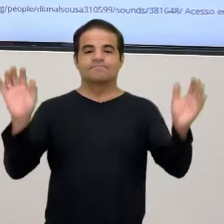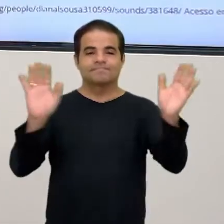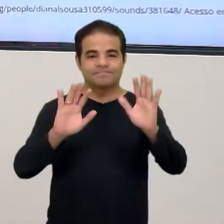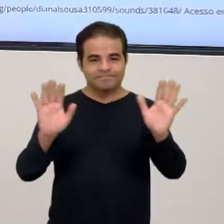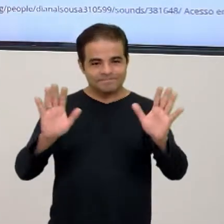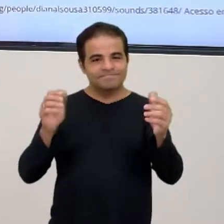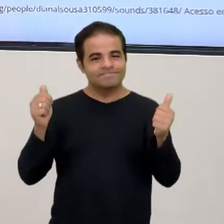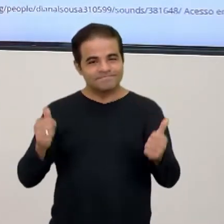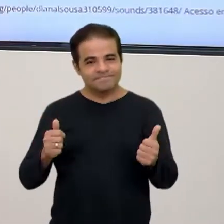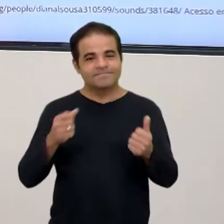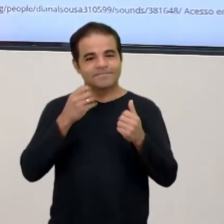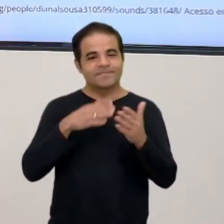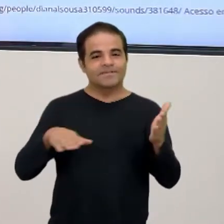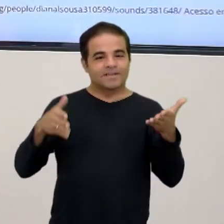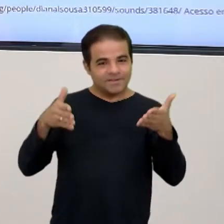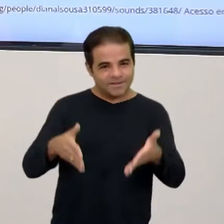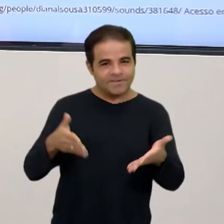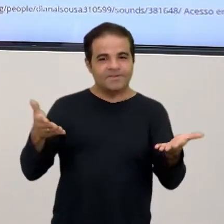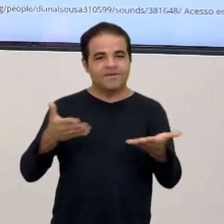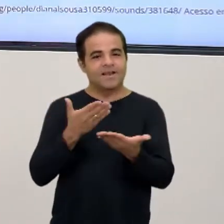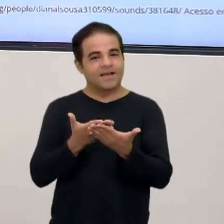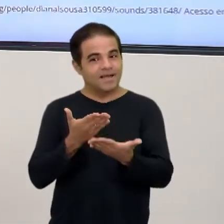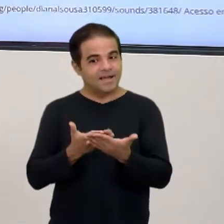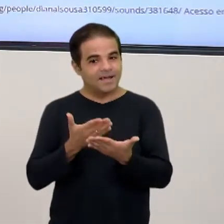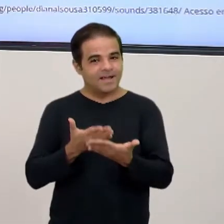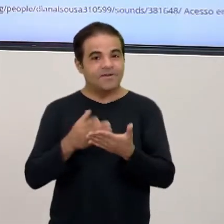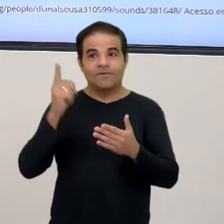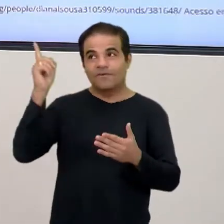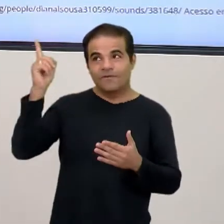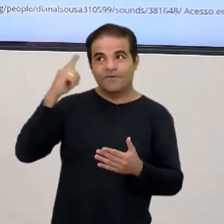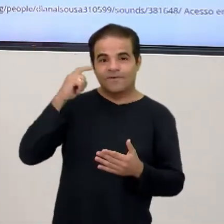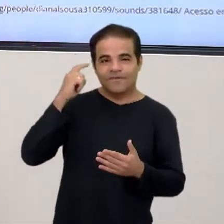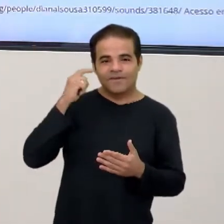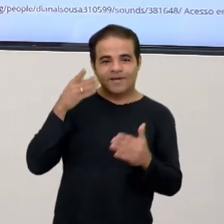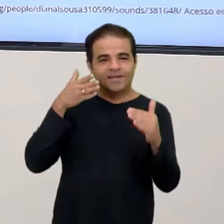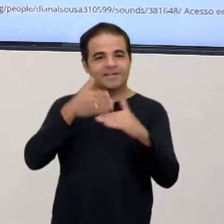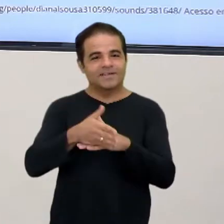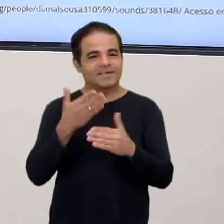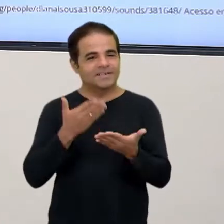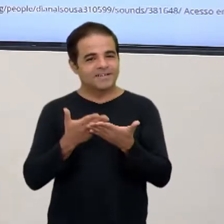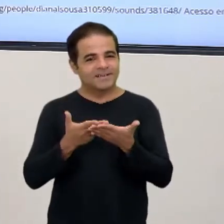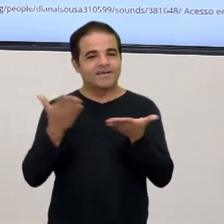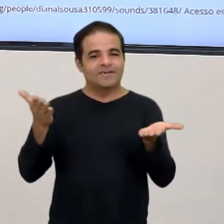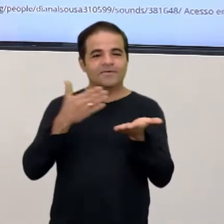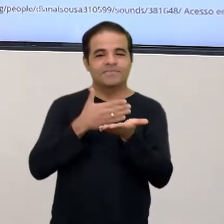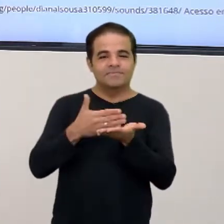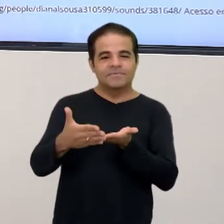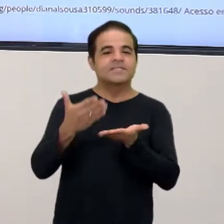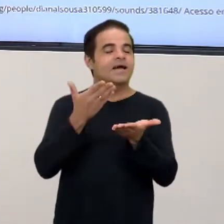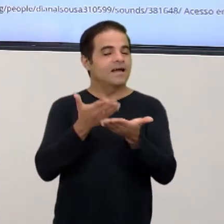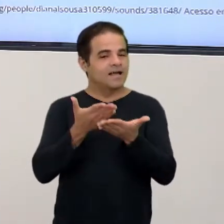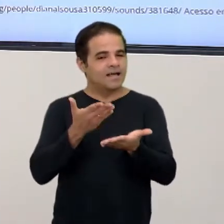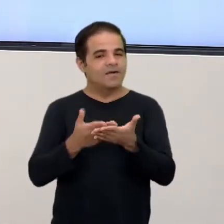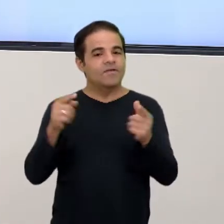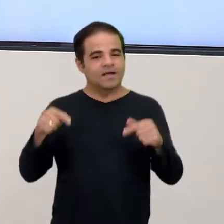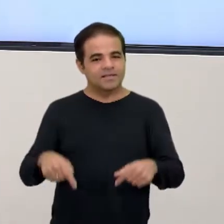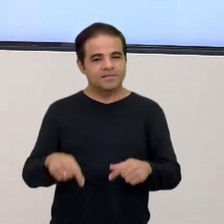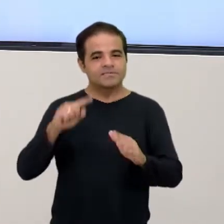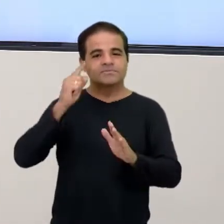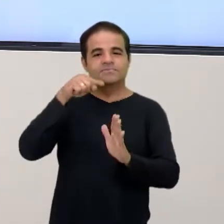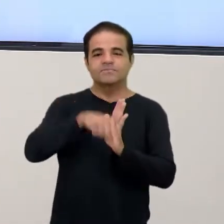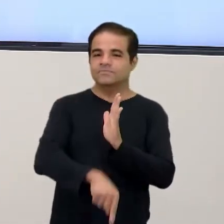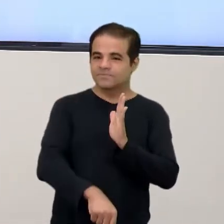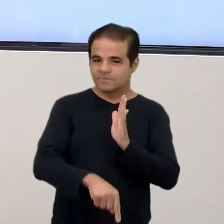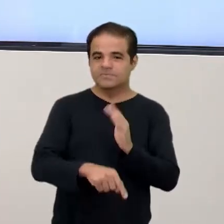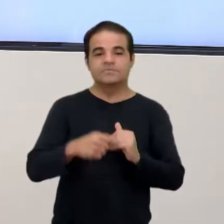Oi, gente, que bom que vocês chegaram aqui para nossa aula. Ouça o sinal da nossa entrada, é isso mesmo, vamos começar a nossa aula aqui no